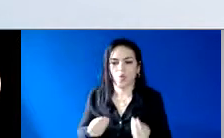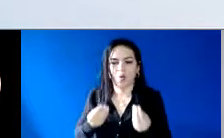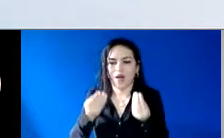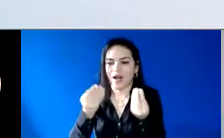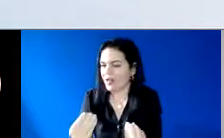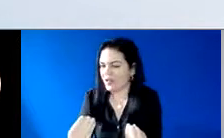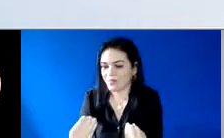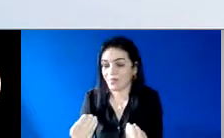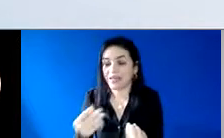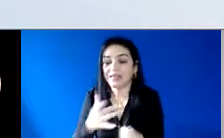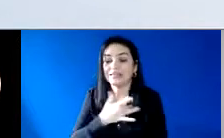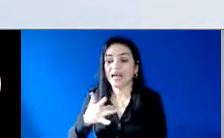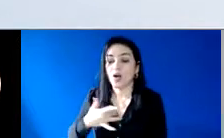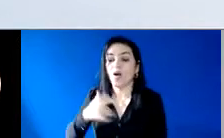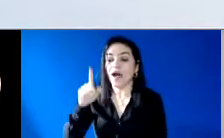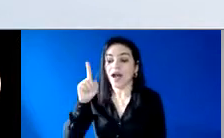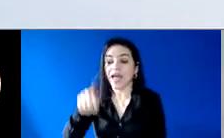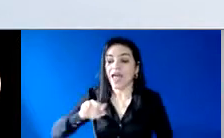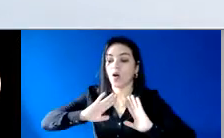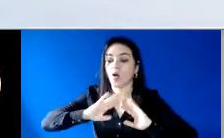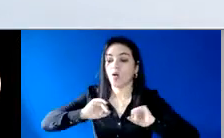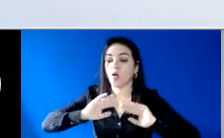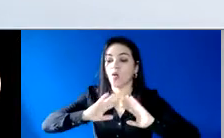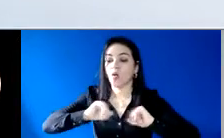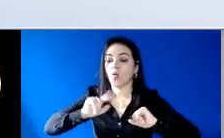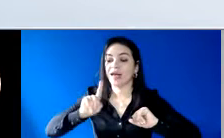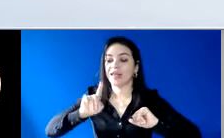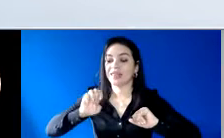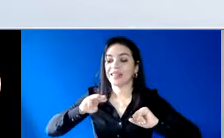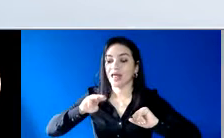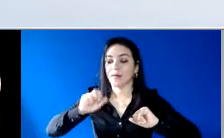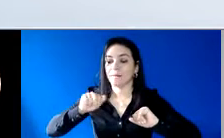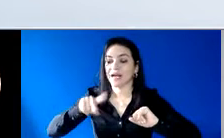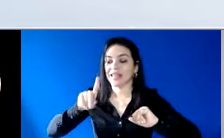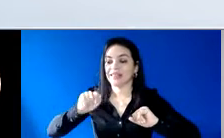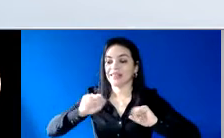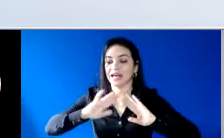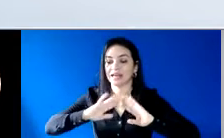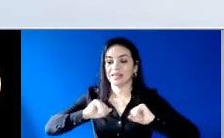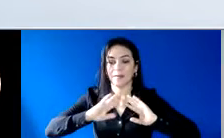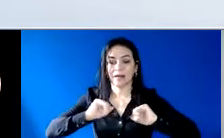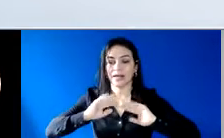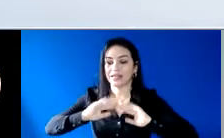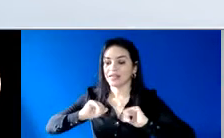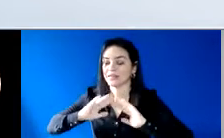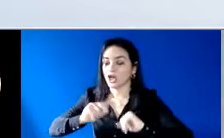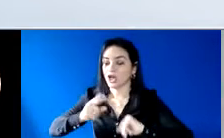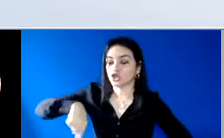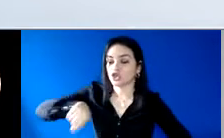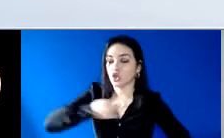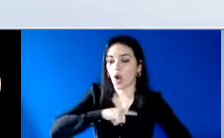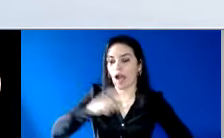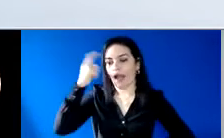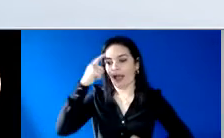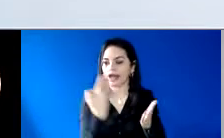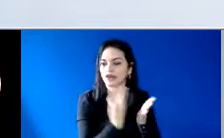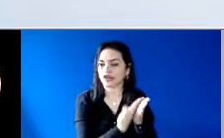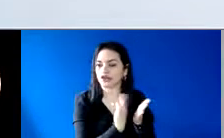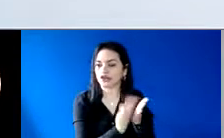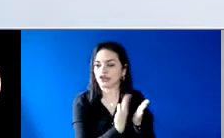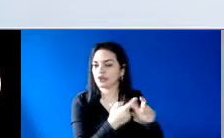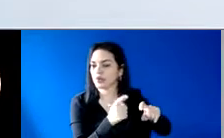demanda. Saúde não é oferta, saúde é demanda. E a gente estuda só do ponto de vista da oferta, quando a gente tem que estudar do